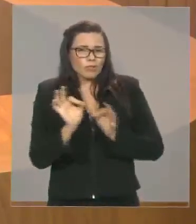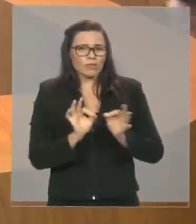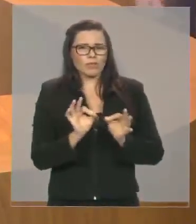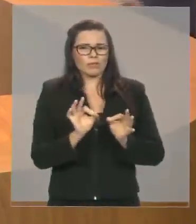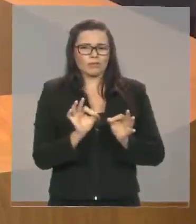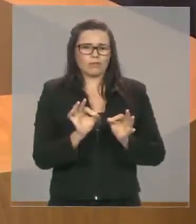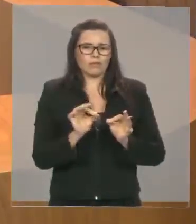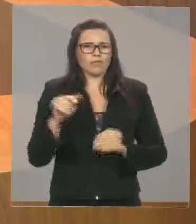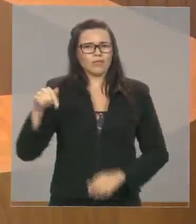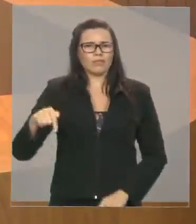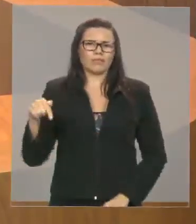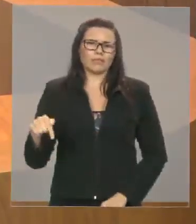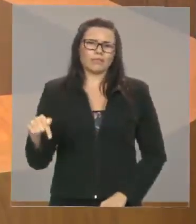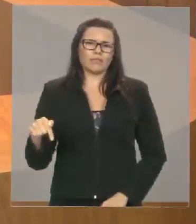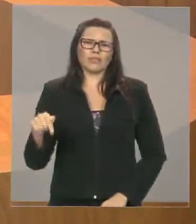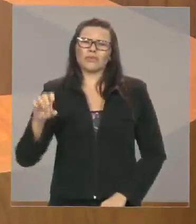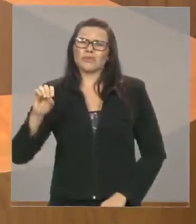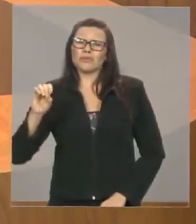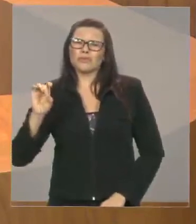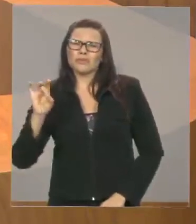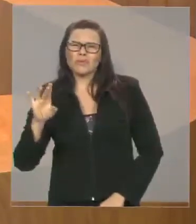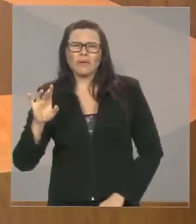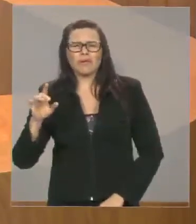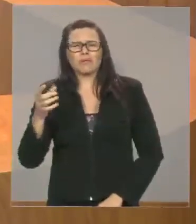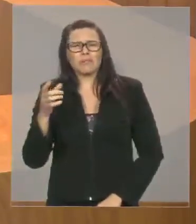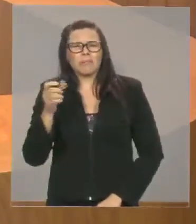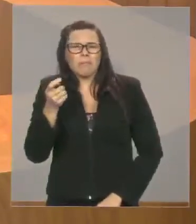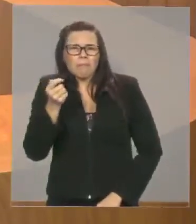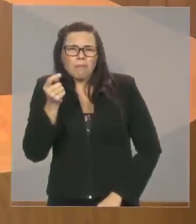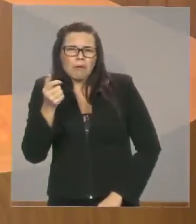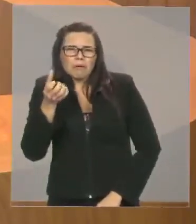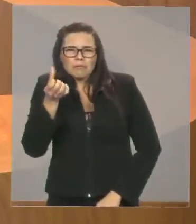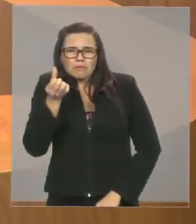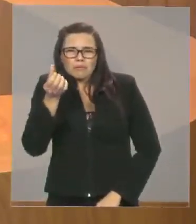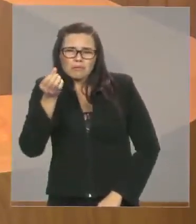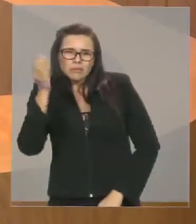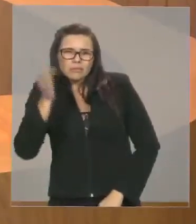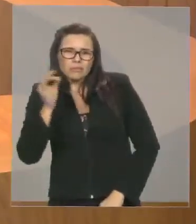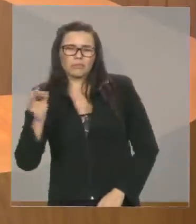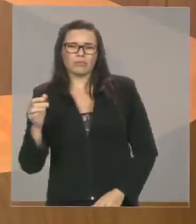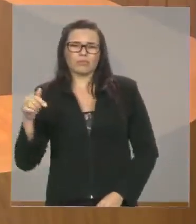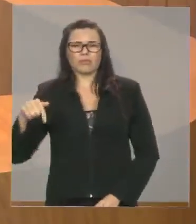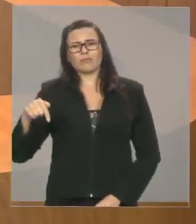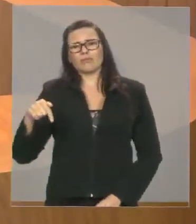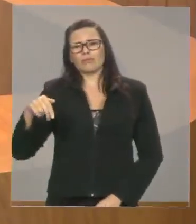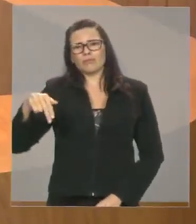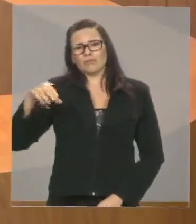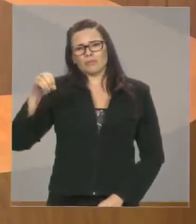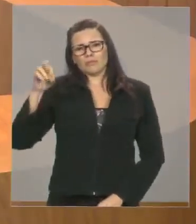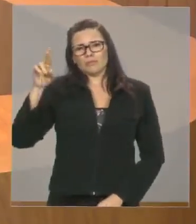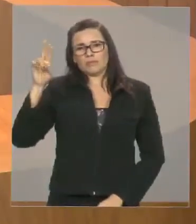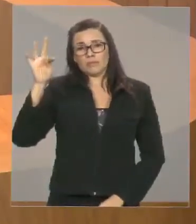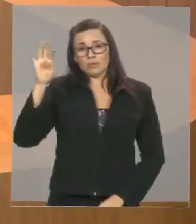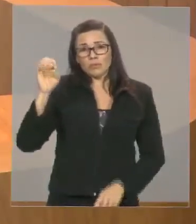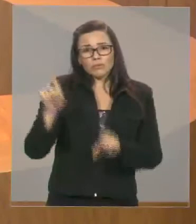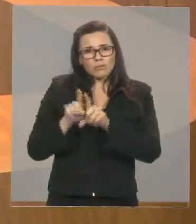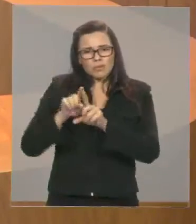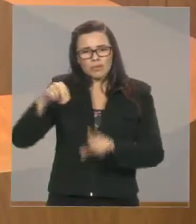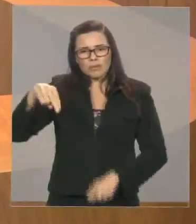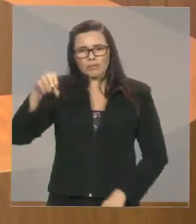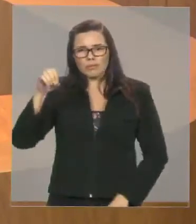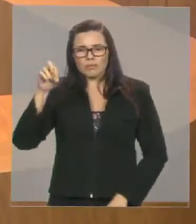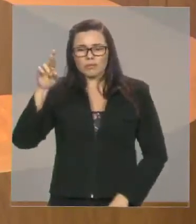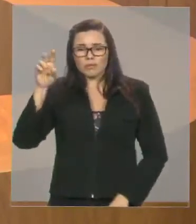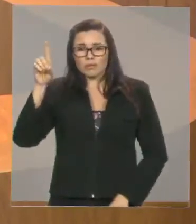aqui eu quero frisar, porque está sendo feito todo esse sistema na maioria das cidades maranhenses, é a exigência de um